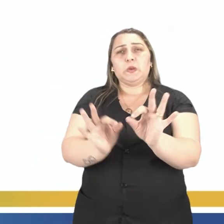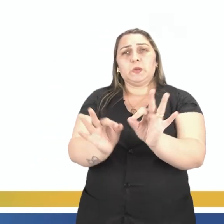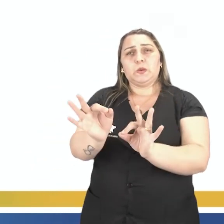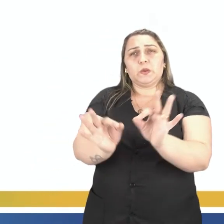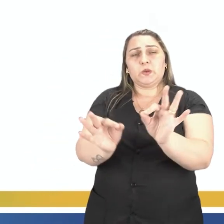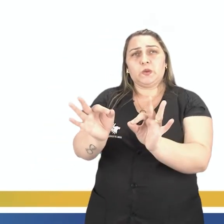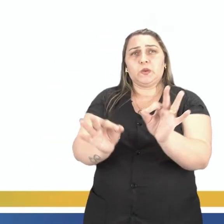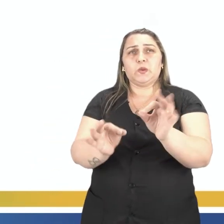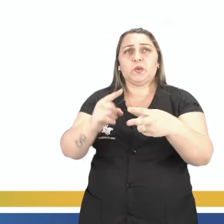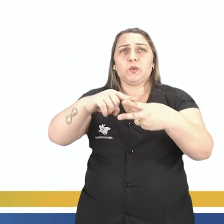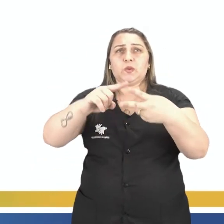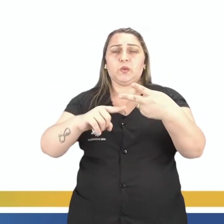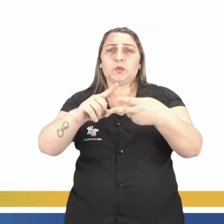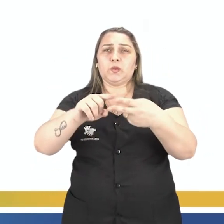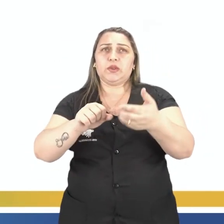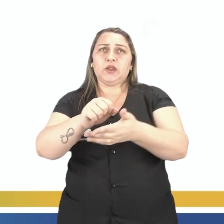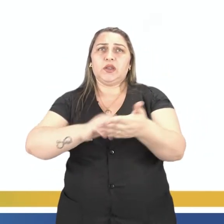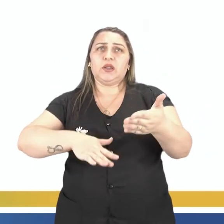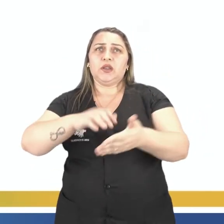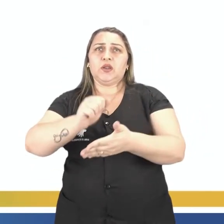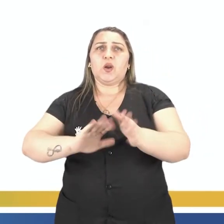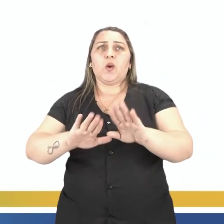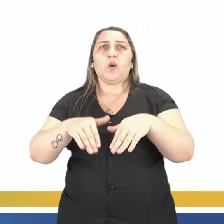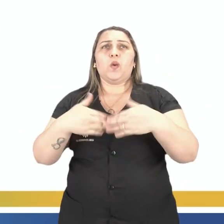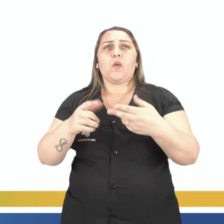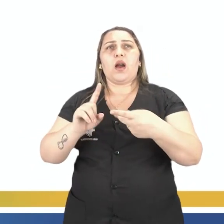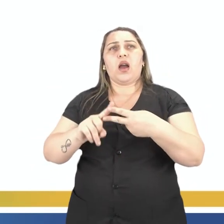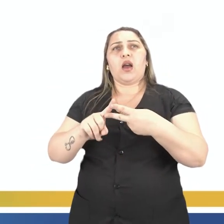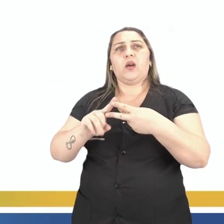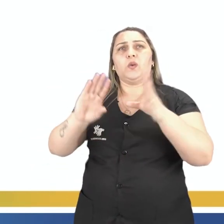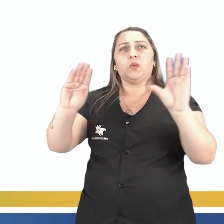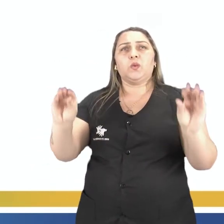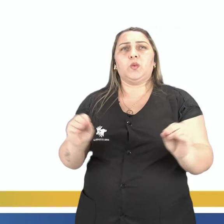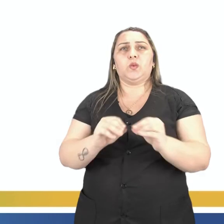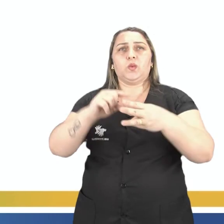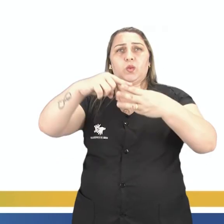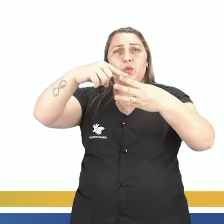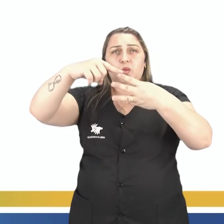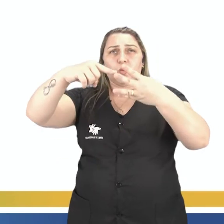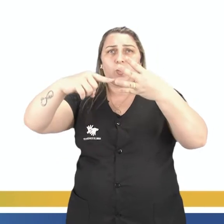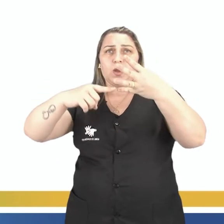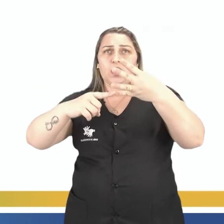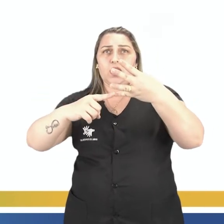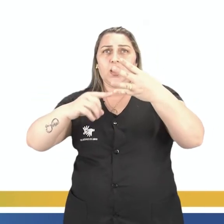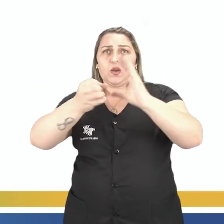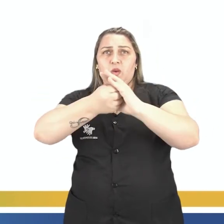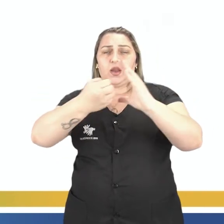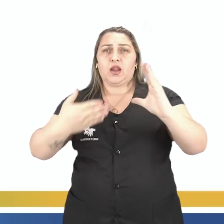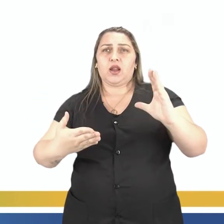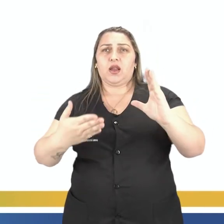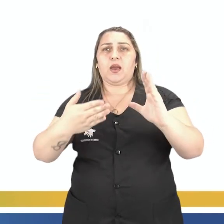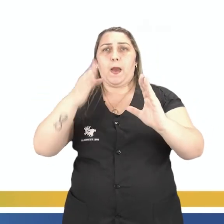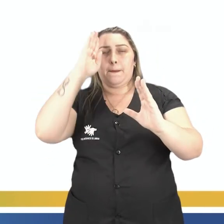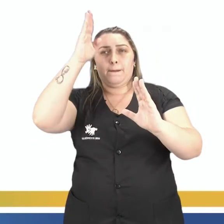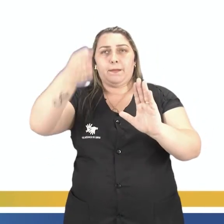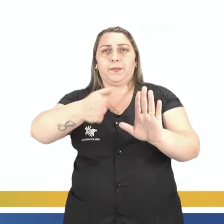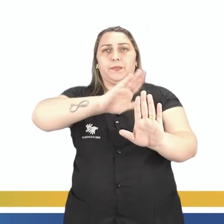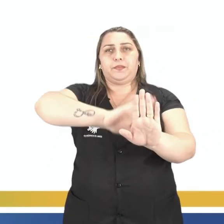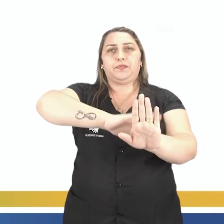elaborassem, fizessem duas atividades. Então, qual é a primeira? Relacione as 4